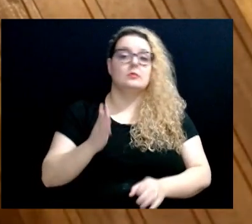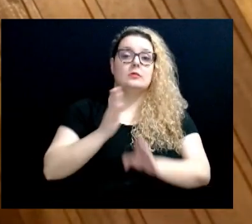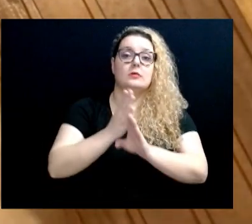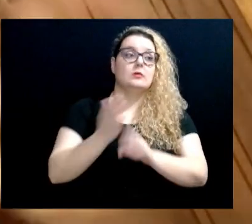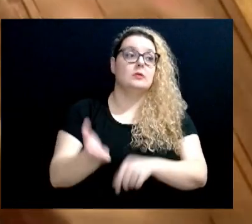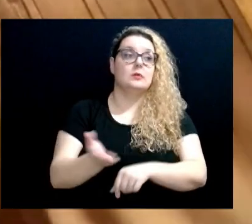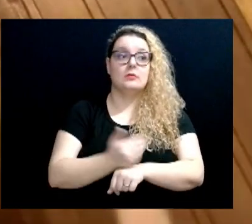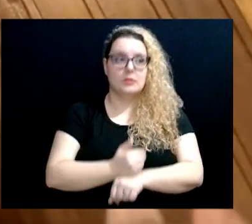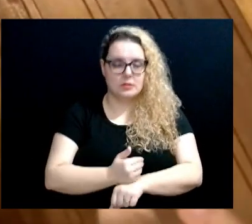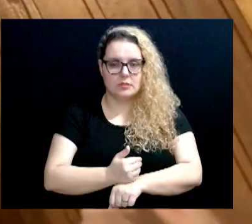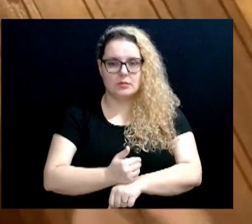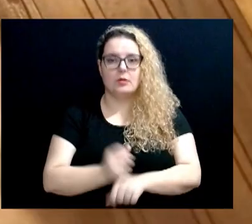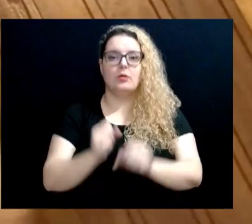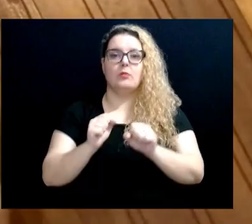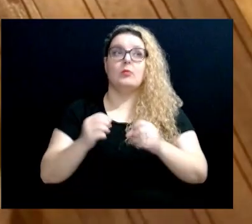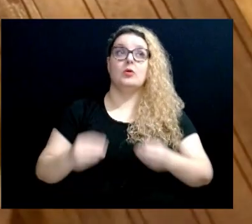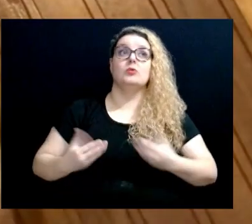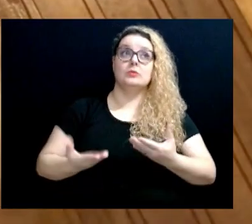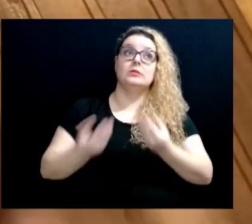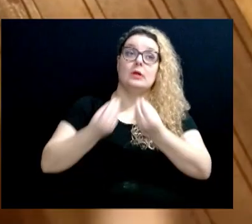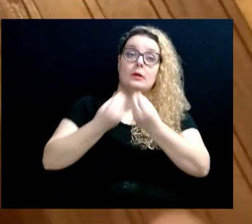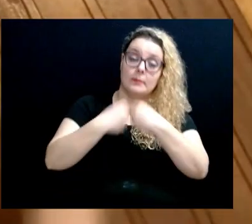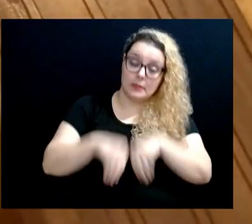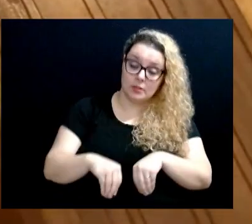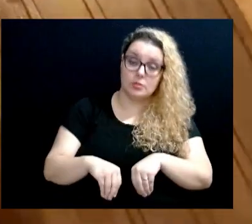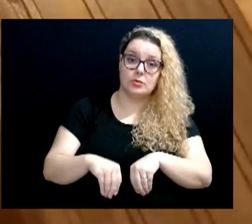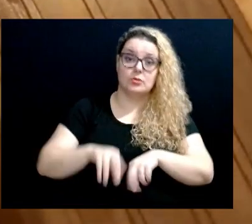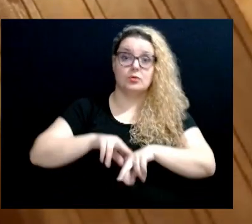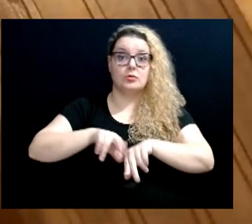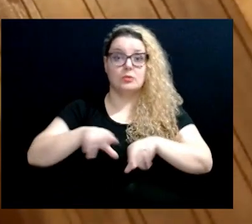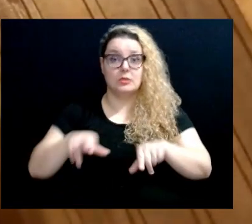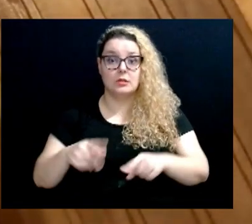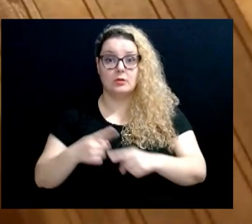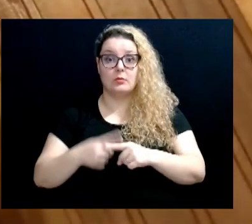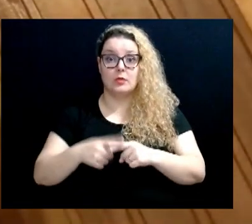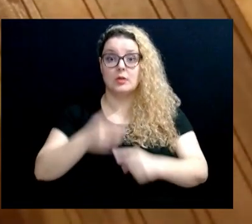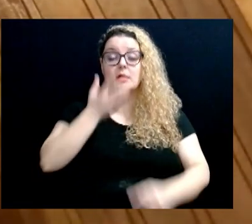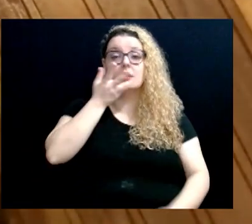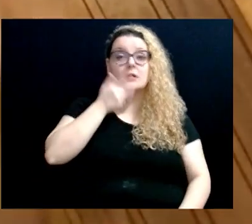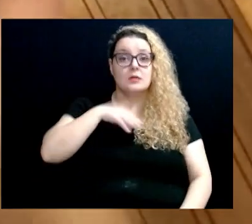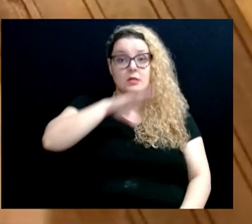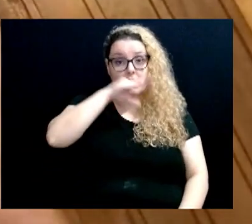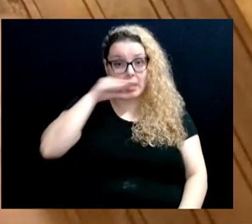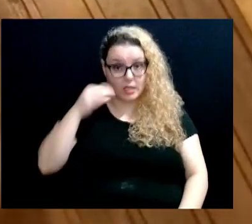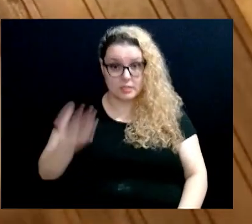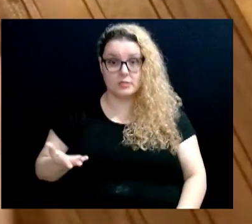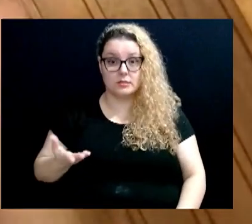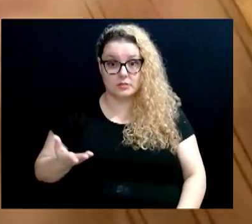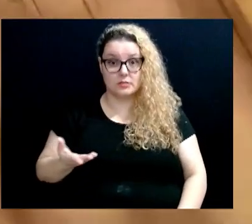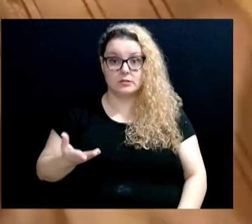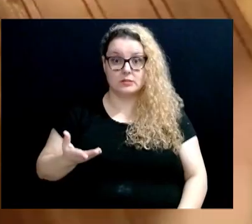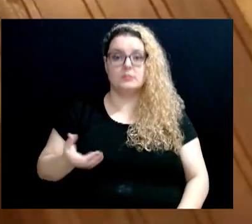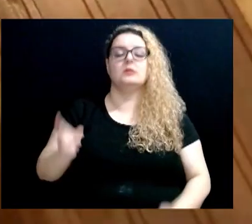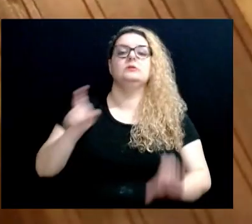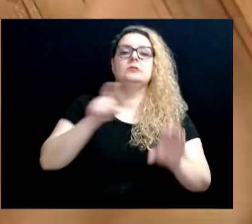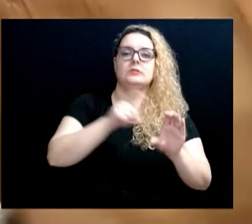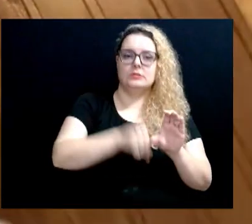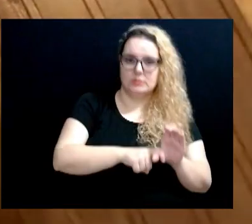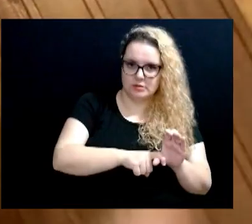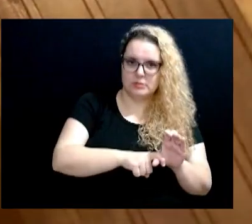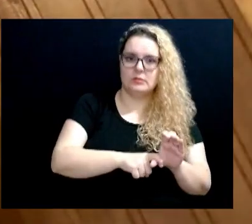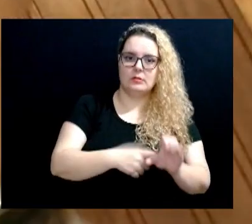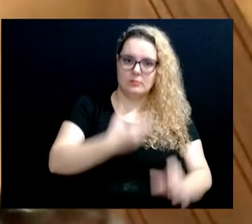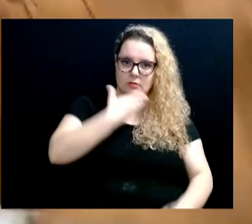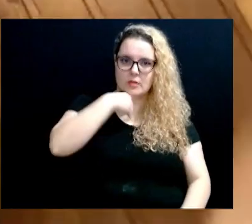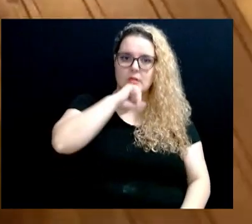pode trazer prejuízos, porque essa criança e esse adolescente, ele ainda depende muito desse cuidado